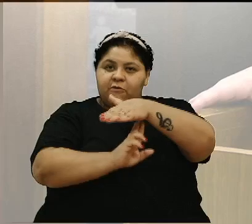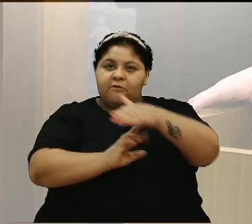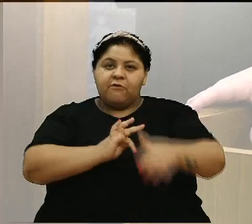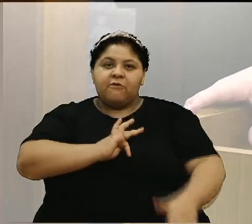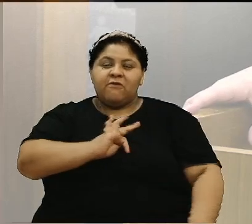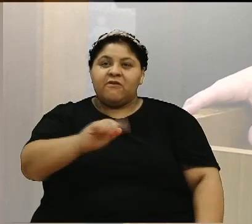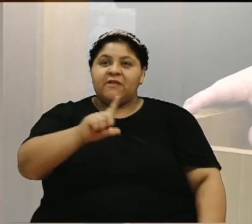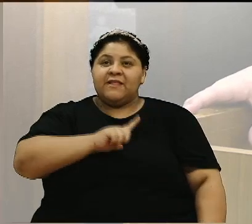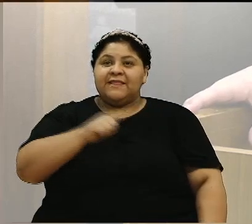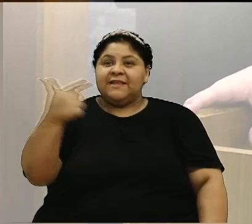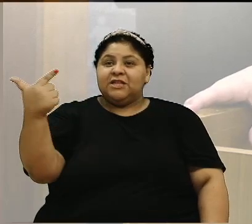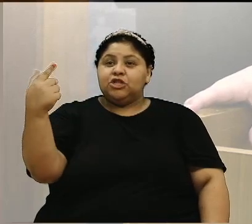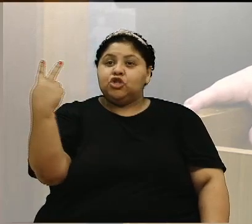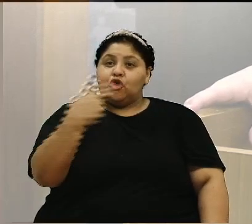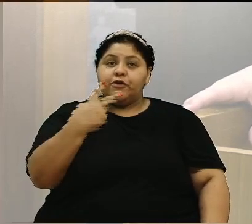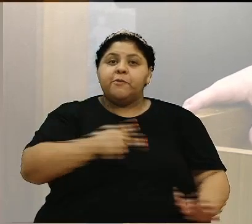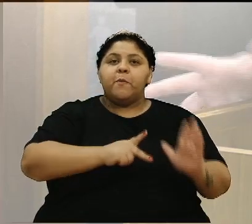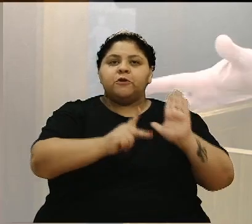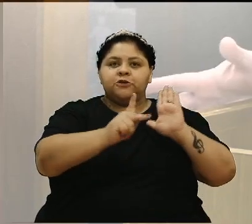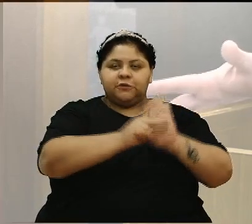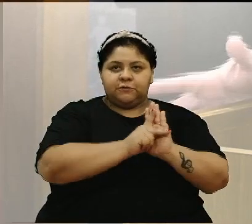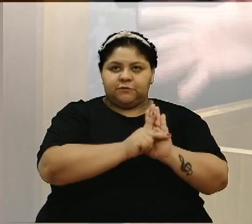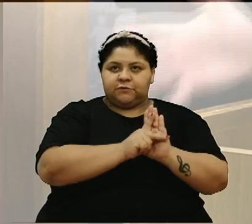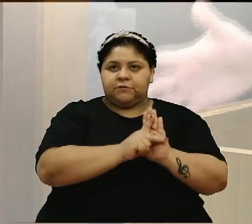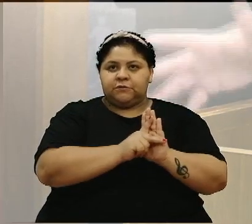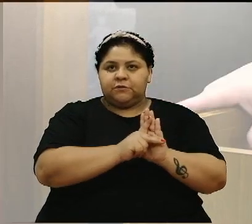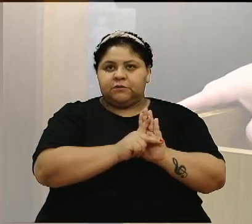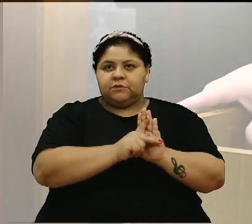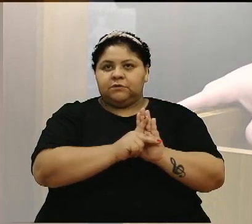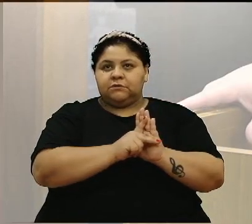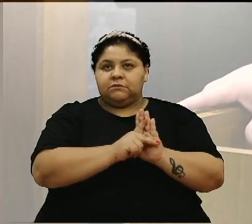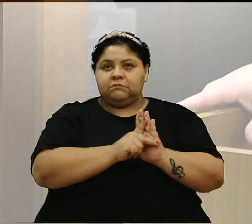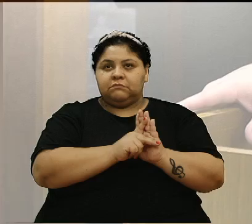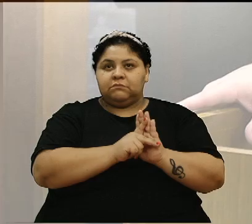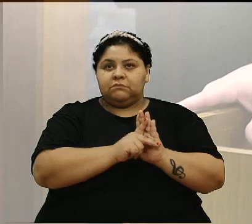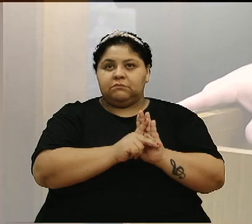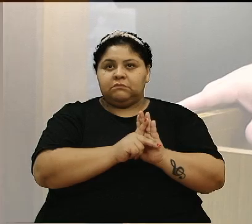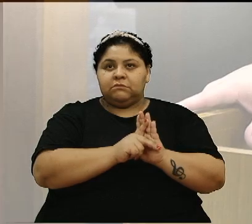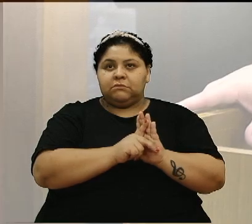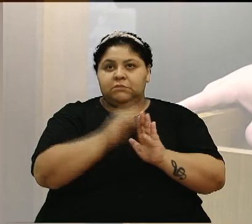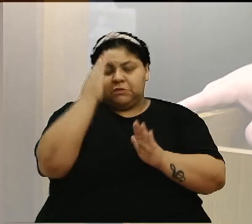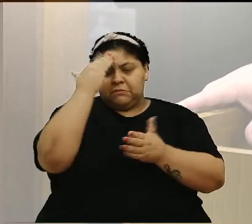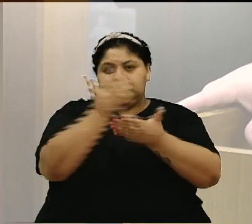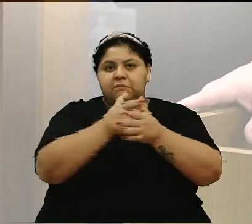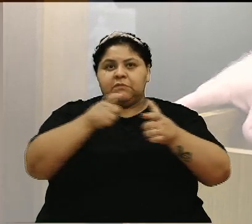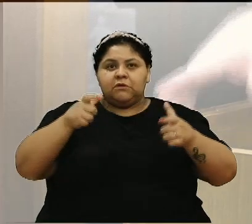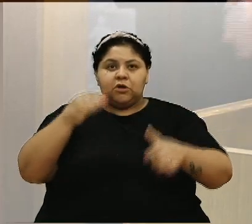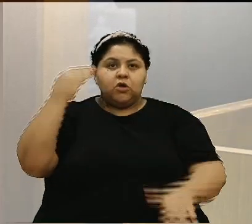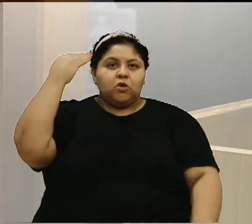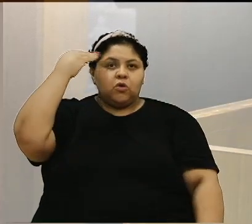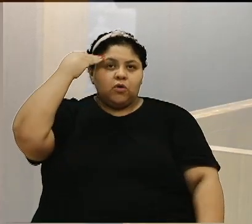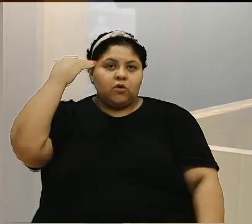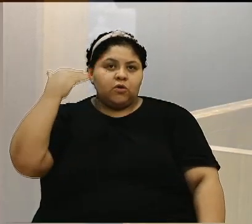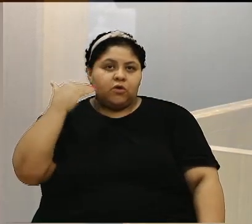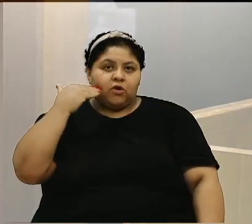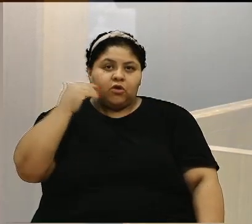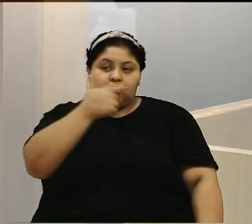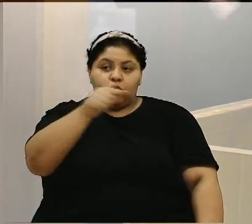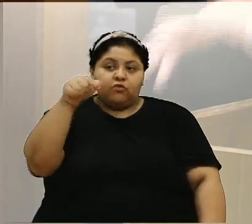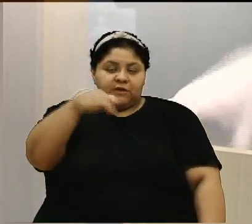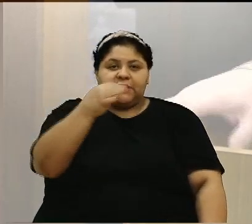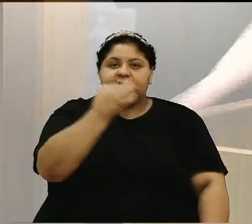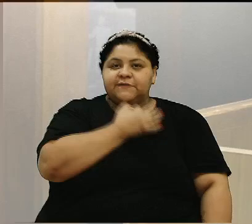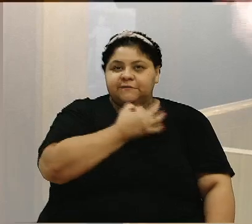eles têm 2 projetos que são consideravelmente grandes. Um é Santa Maria e o outro é aqui em Caxias do